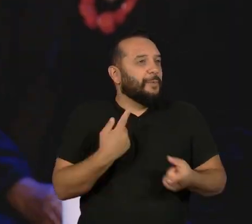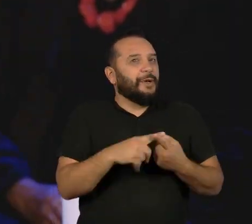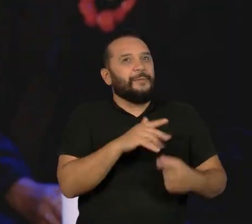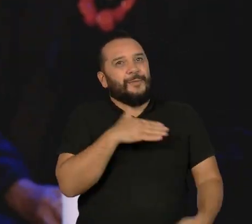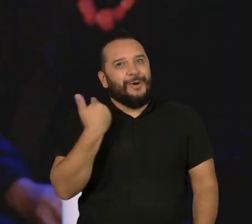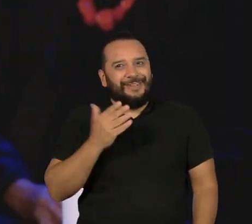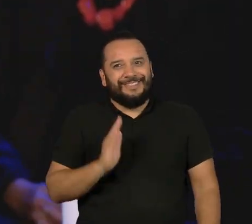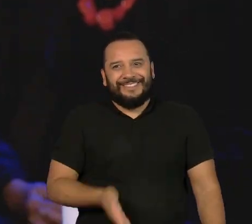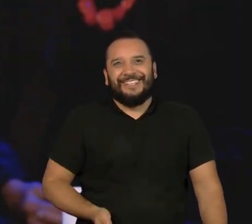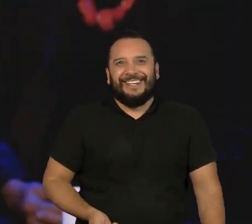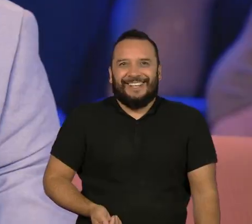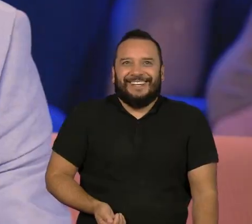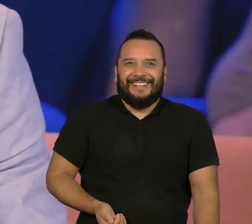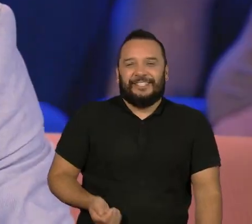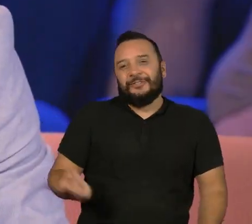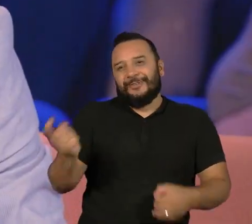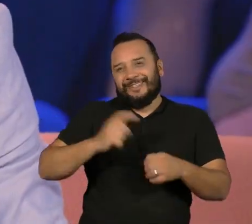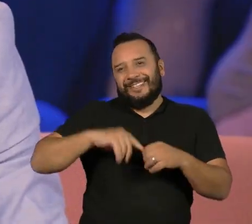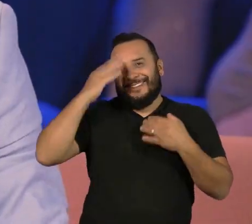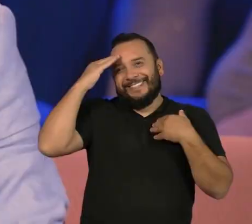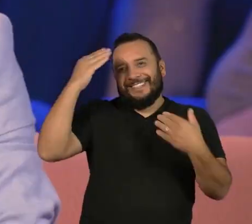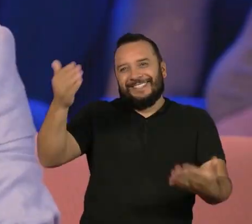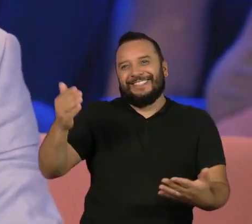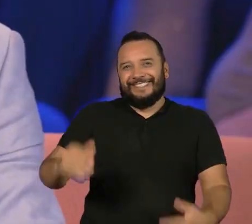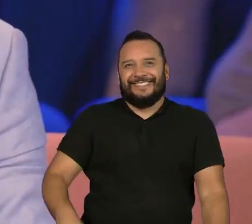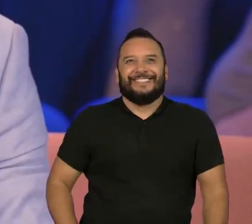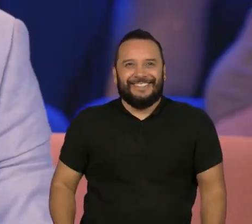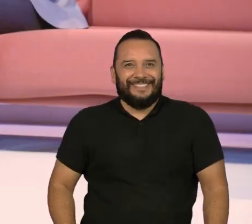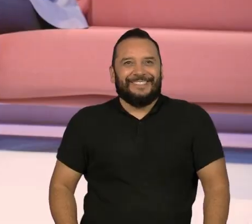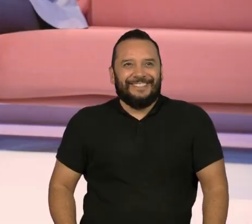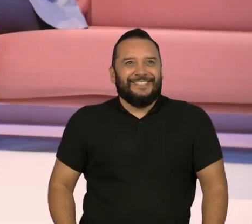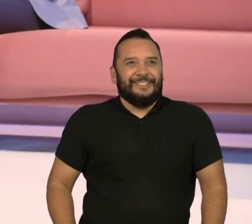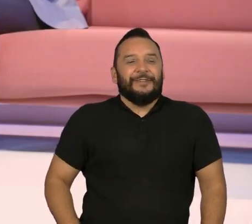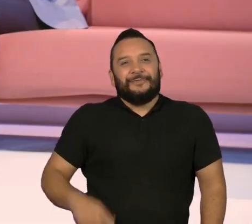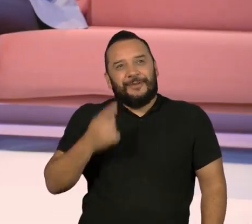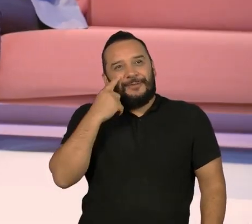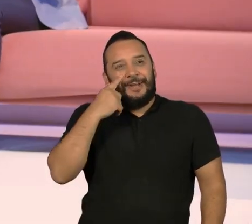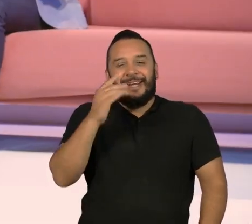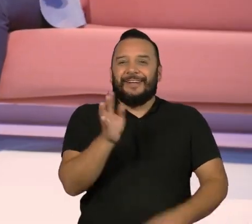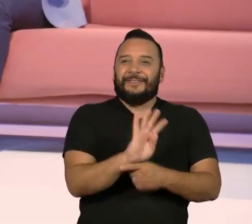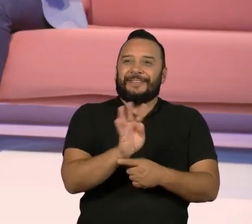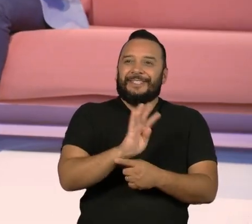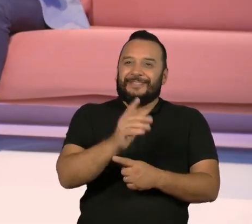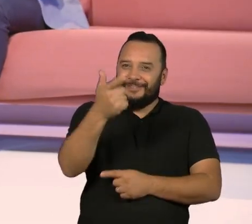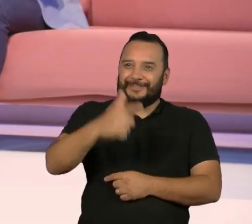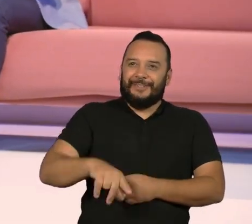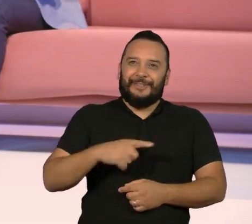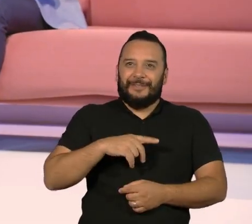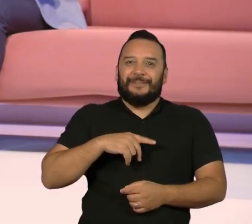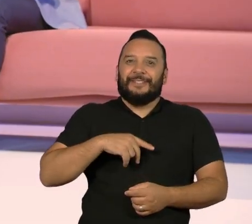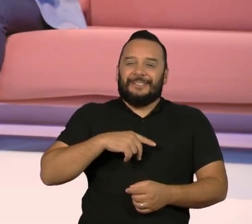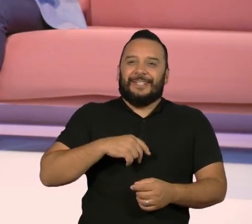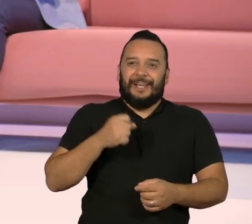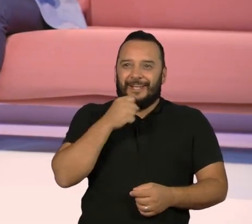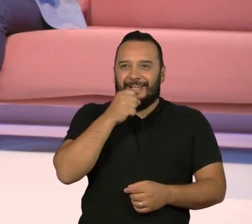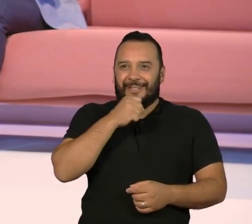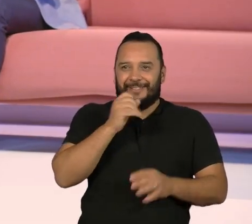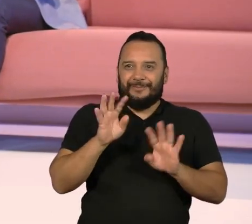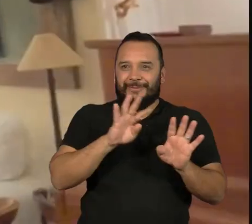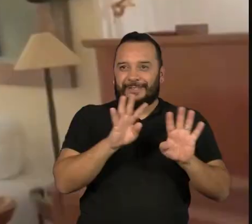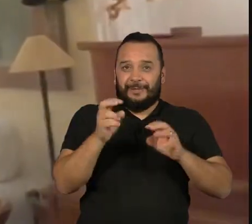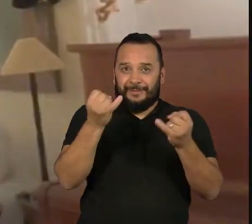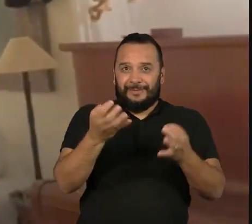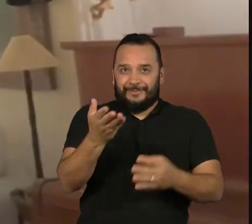mortos. Não, a gente voltava pra agradecer, era uma coisa inacreditável. Vamos ver uma outra grande atriz de musical também falando de você.